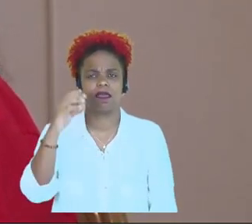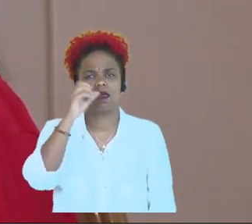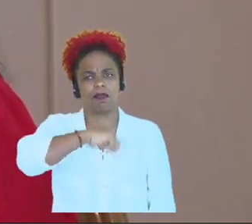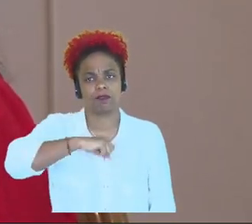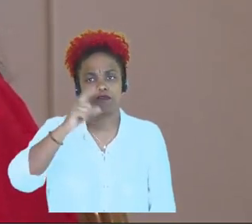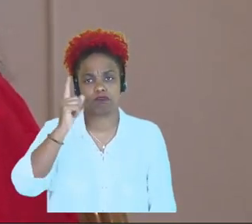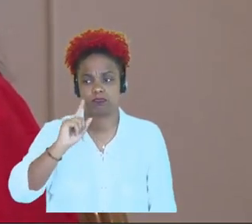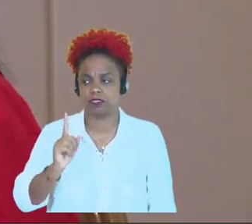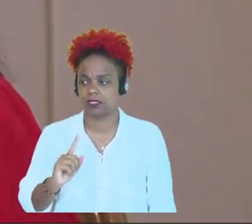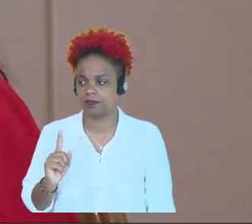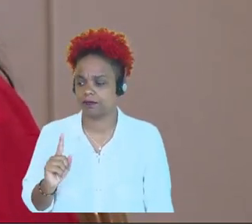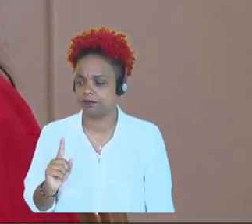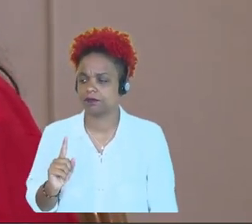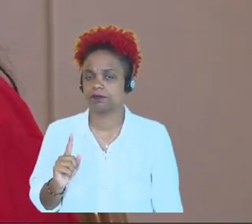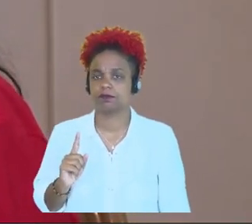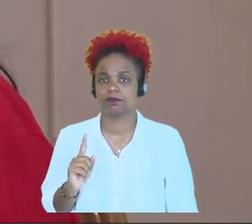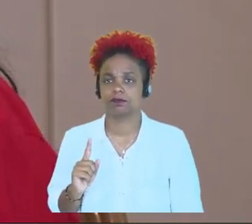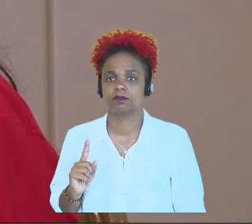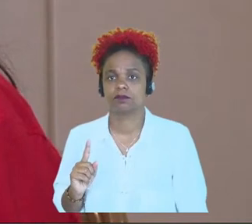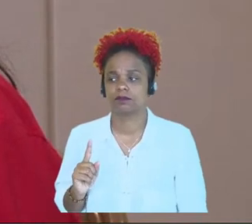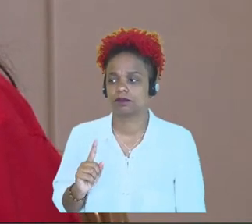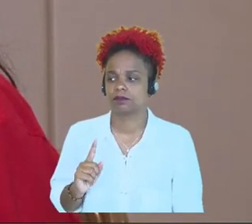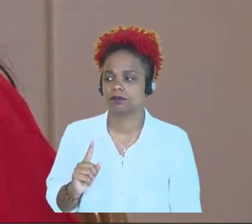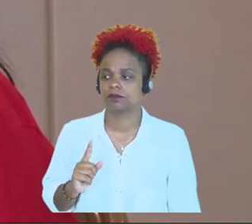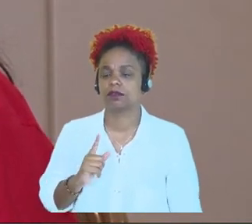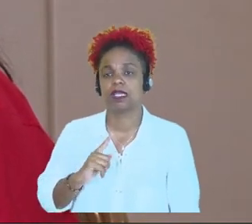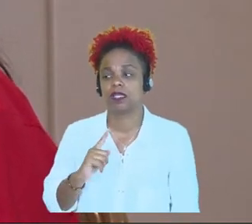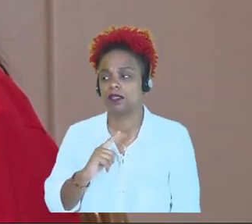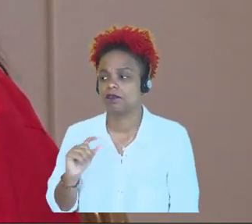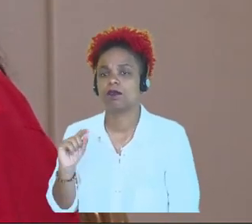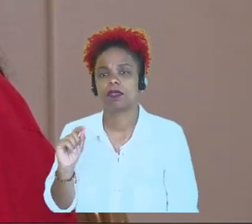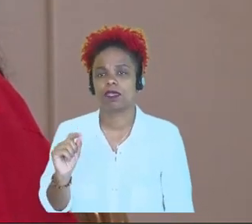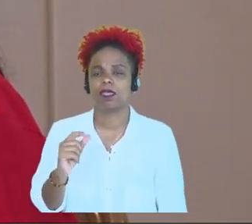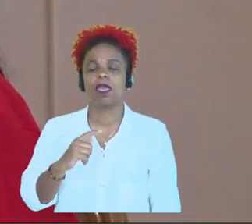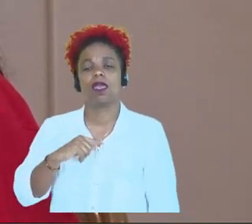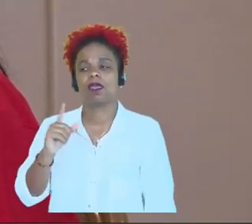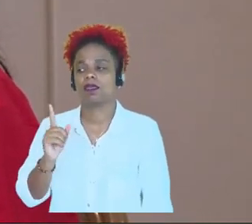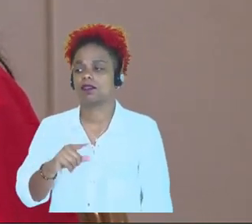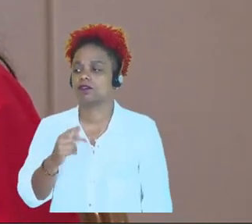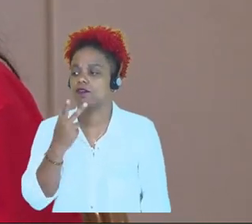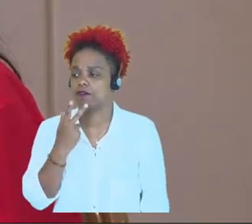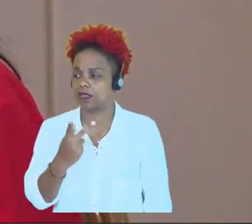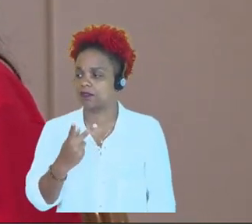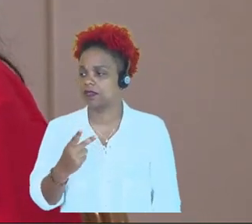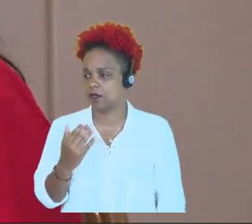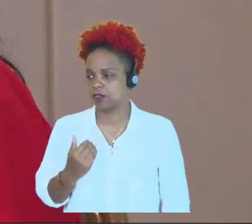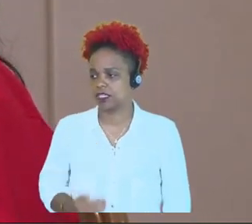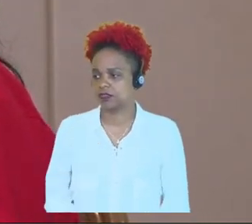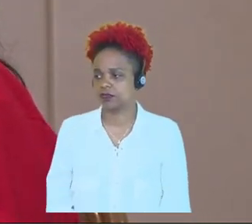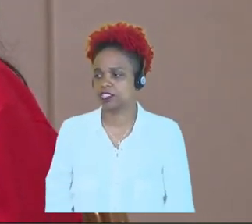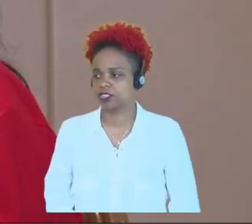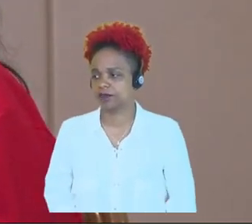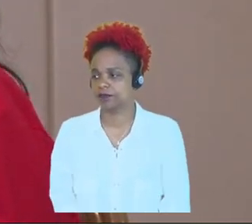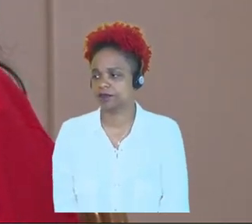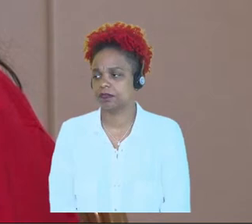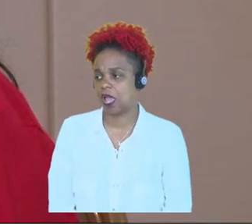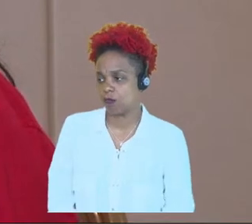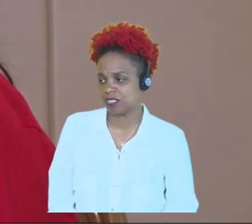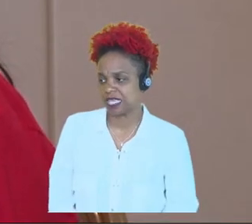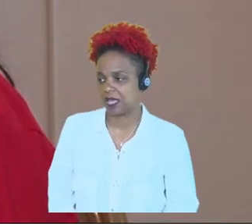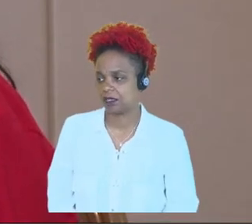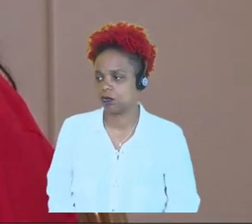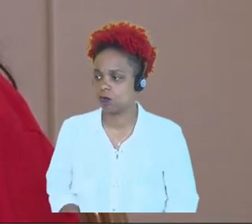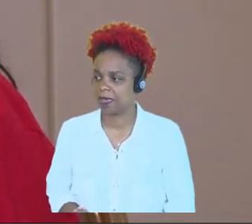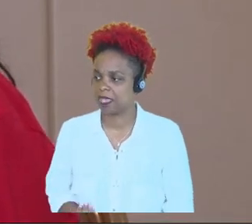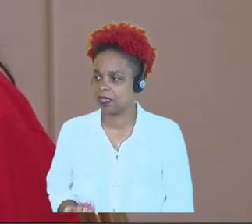não. Acho que isso vai levar um tempinho. É isso que eu diria. E eu queria só dar algumas palavrinhas